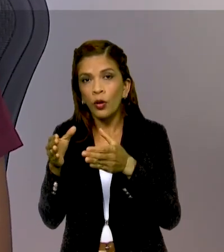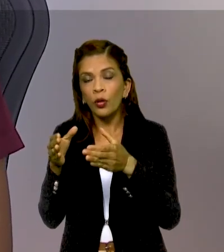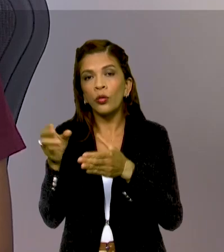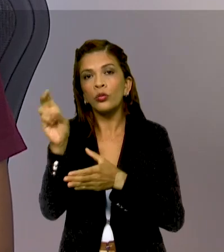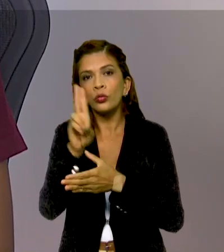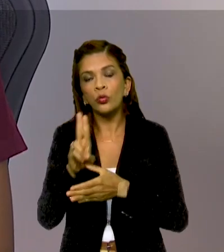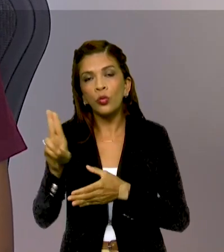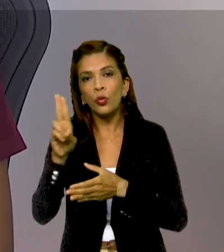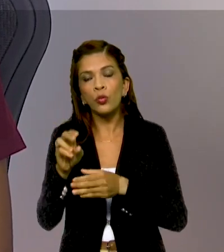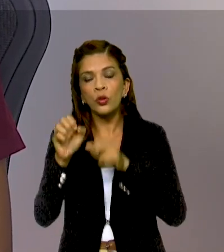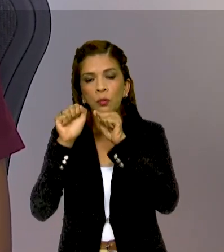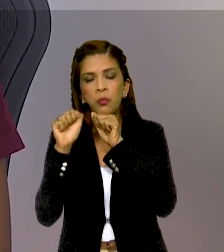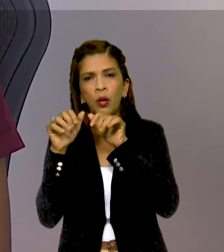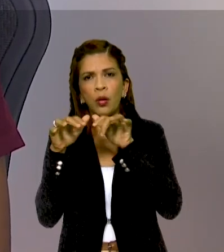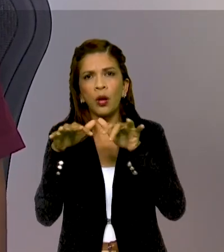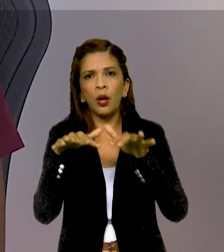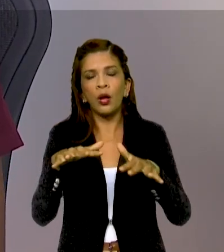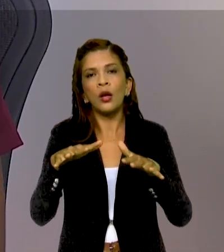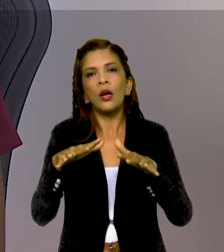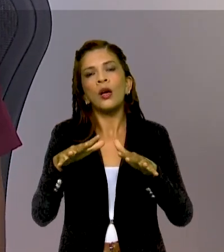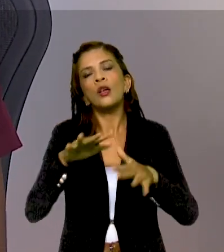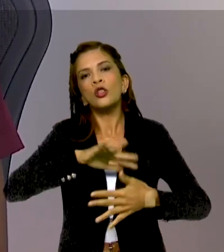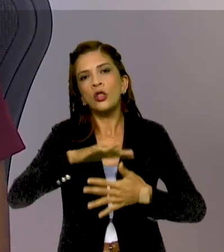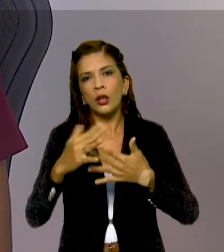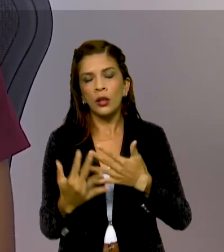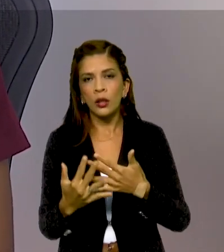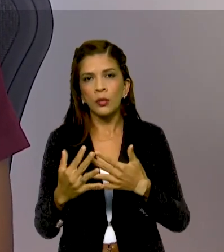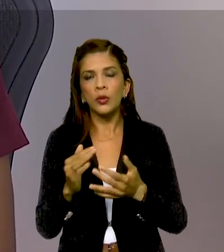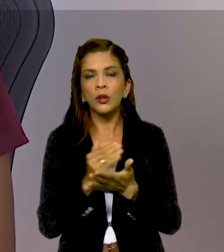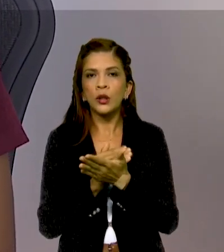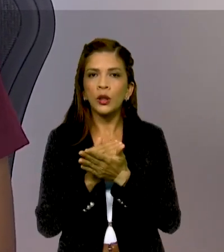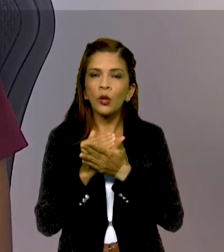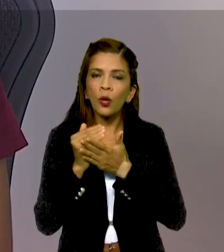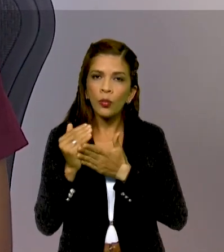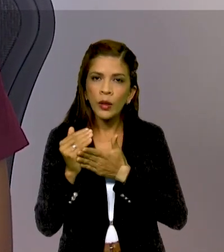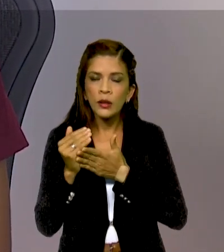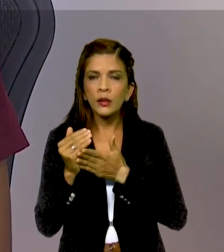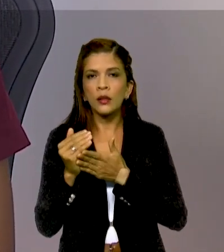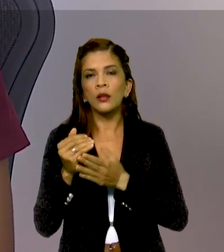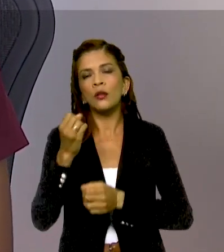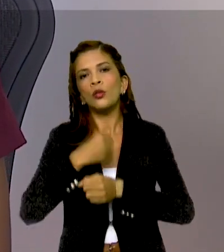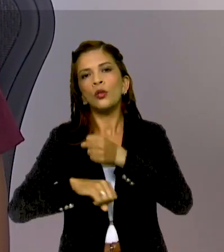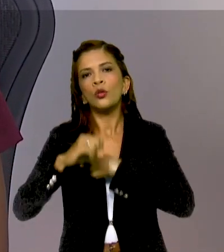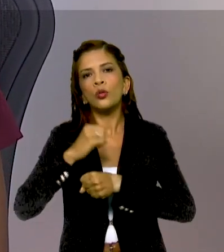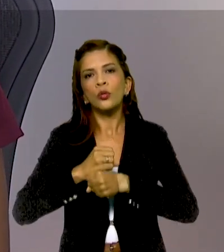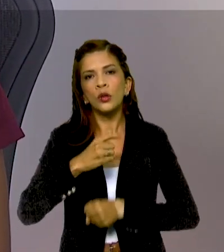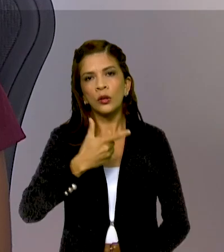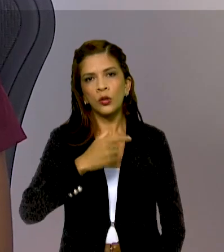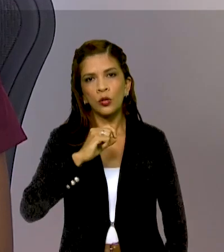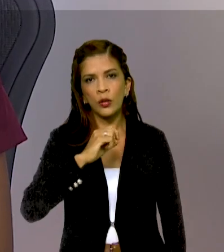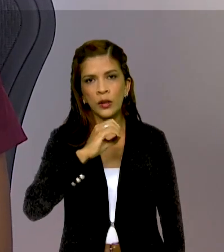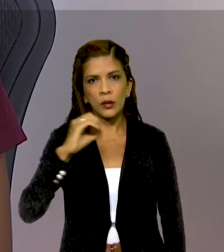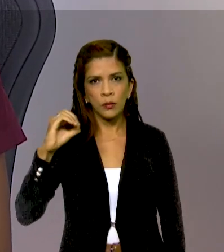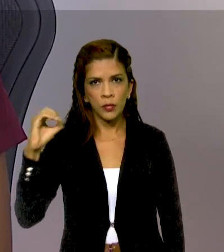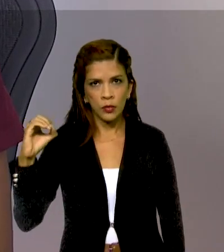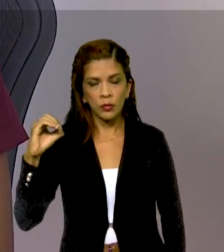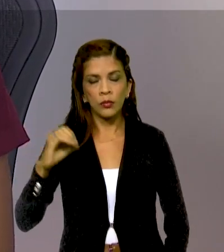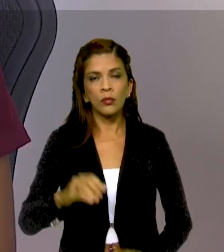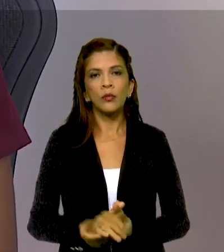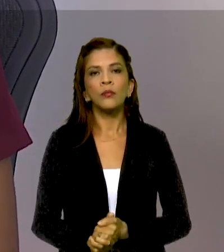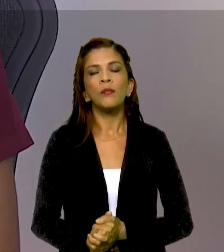e difusão da língua de sinais que se iniciaram principalmente a partir dos anos 2000, né?